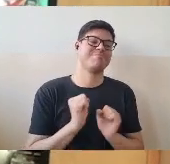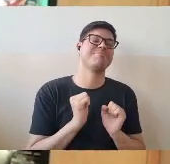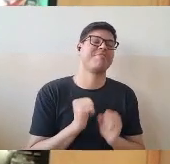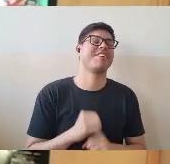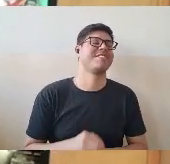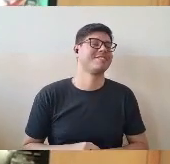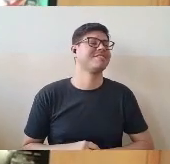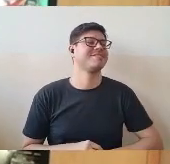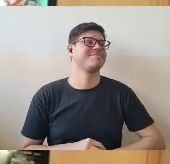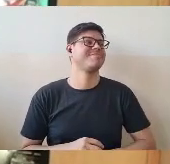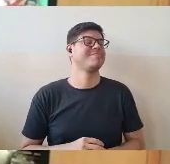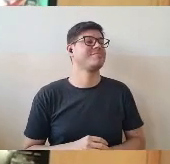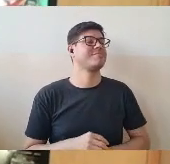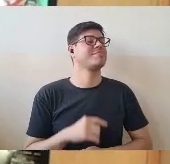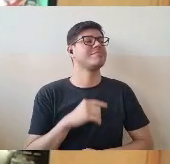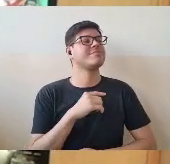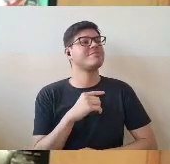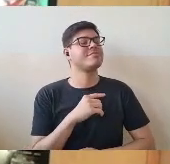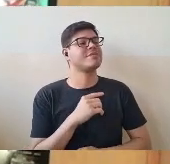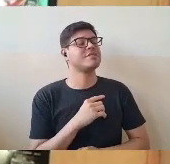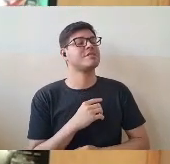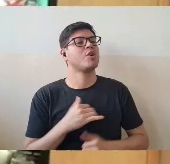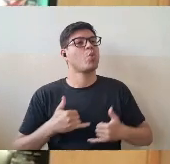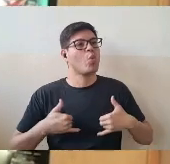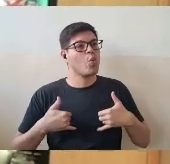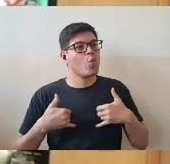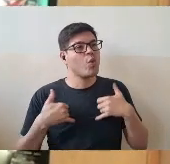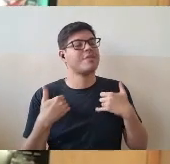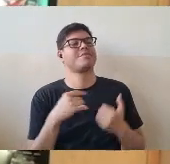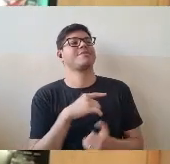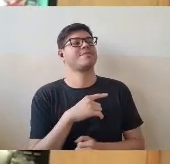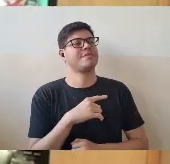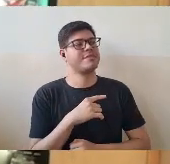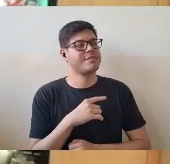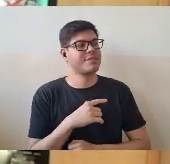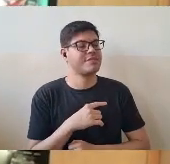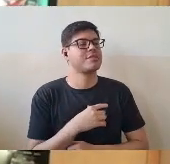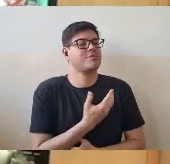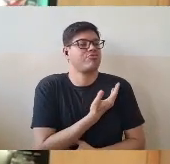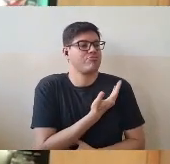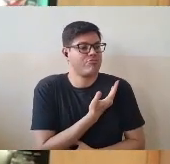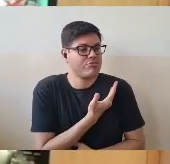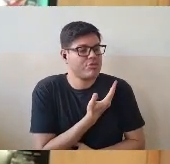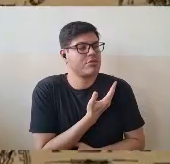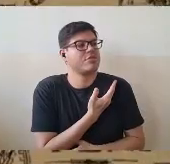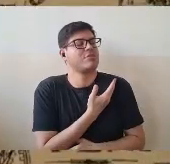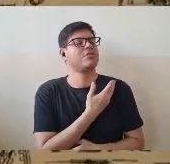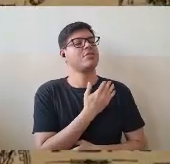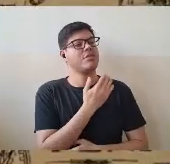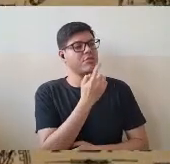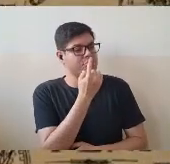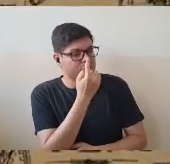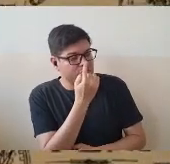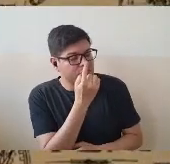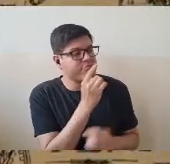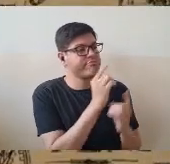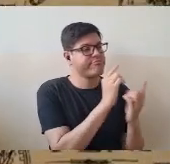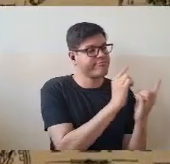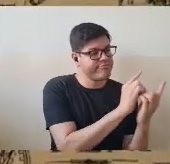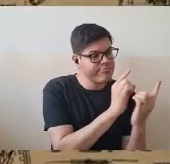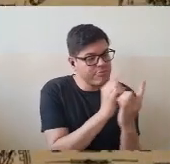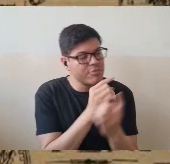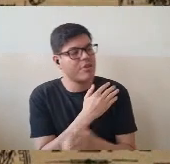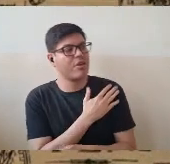tenho esse orgulho, tá, de dizer que realmente foi uma amizade que veio espontaneamente, né? Tá certo. Partindo de uma criança